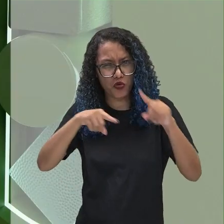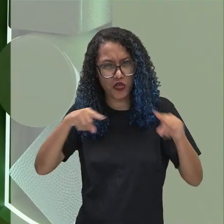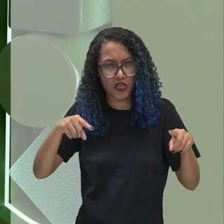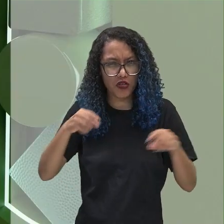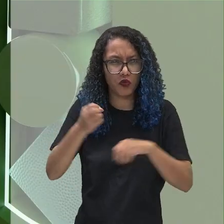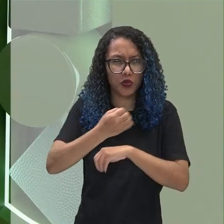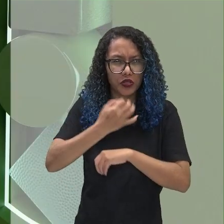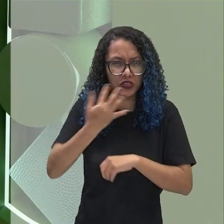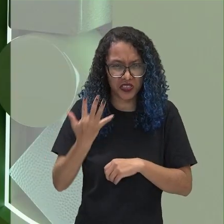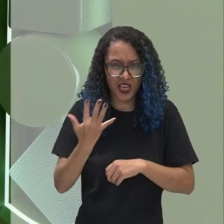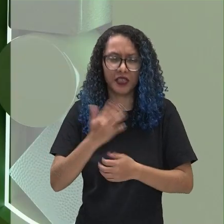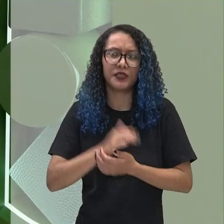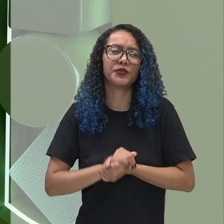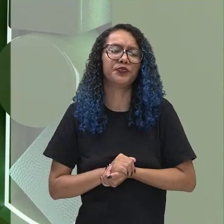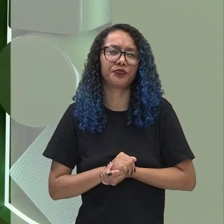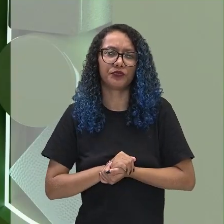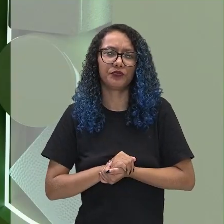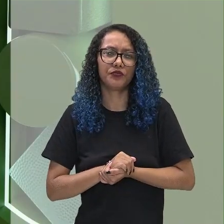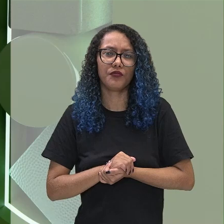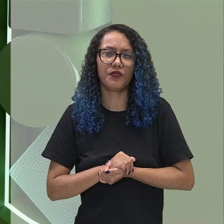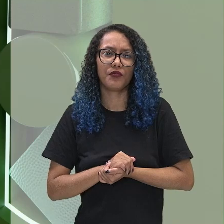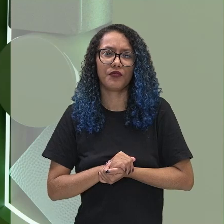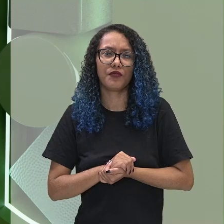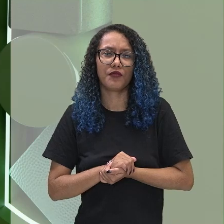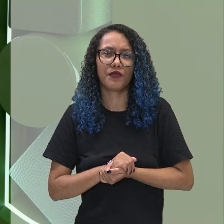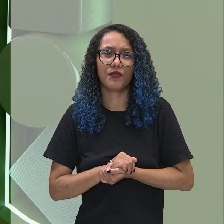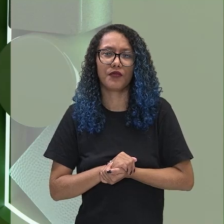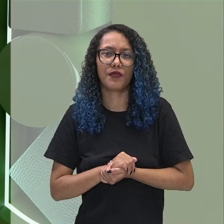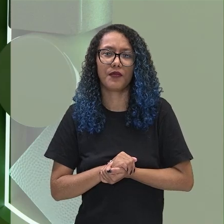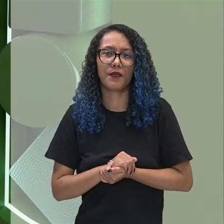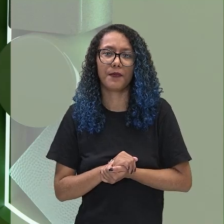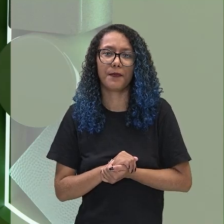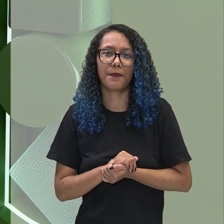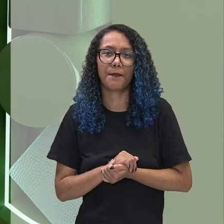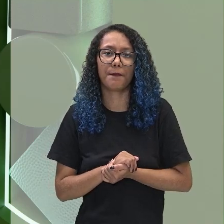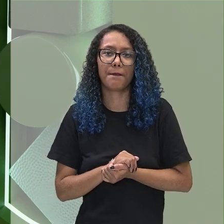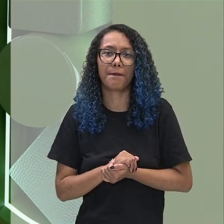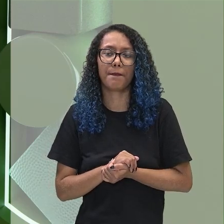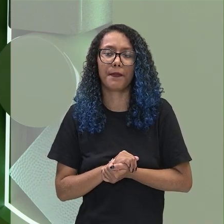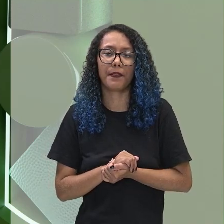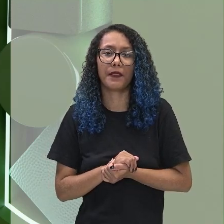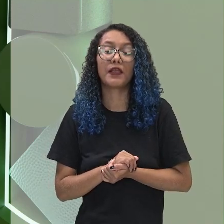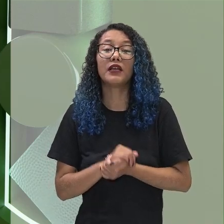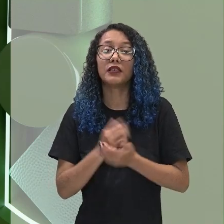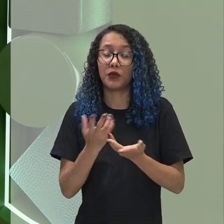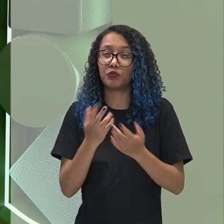de observação, do que? Da variação da temperatura,